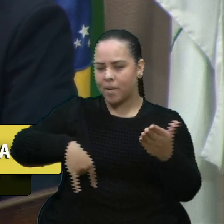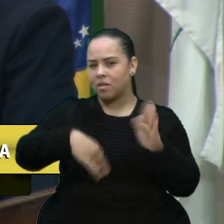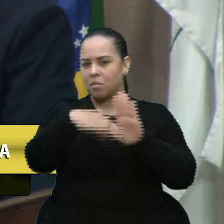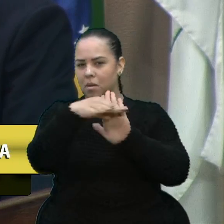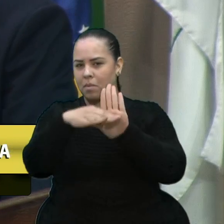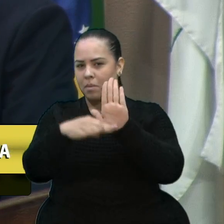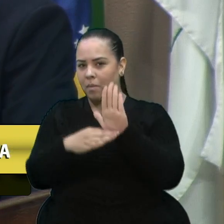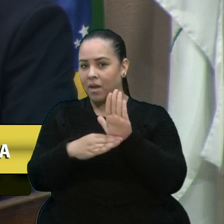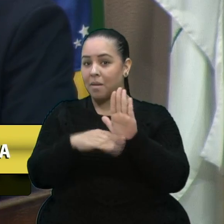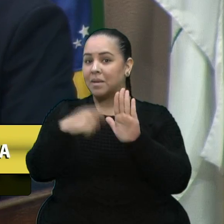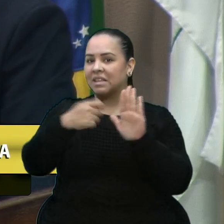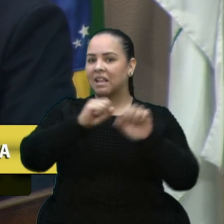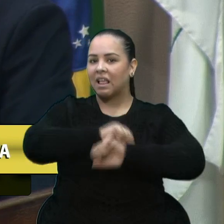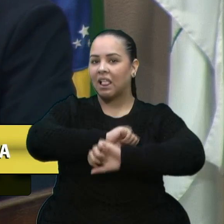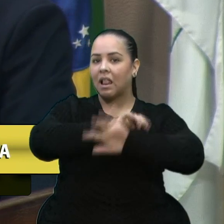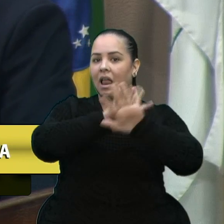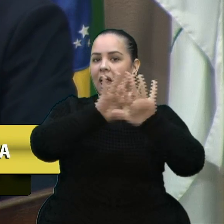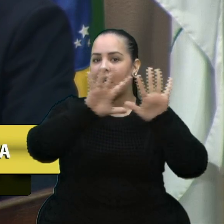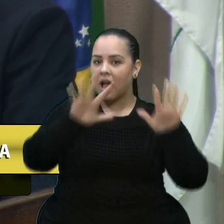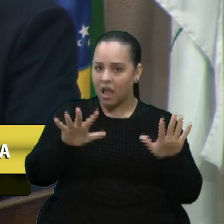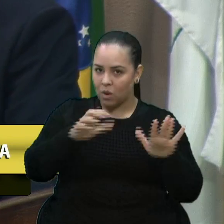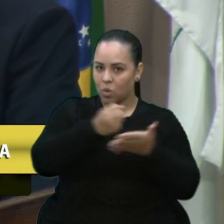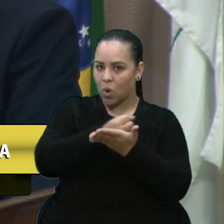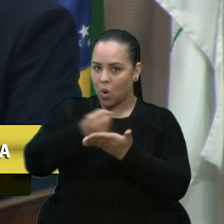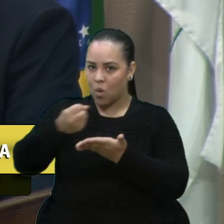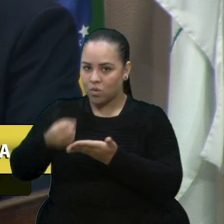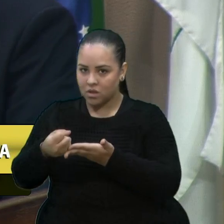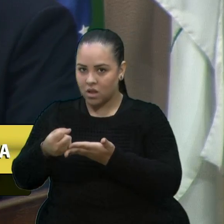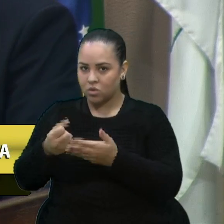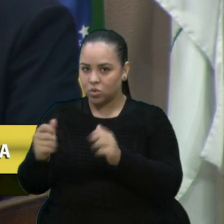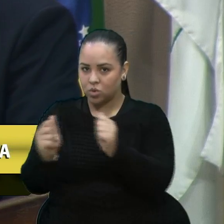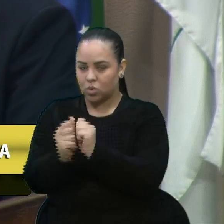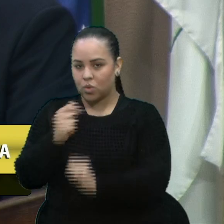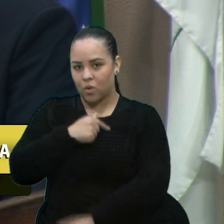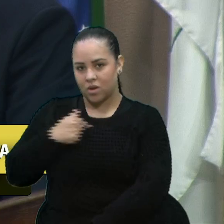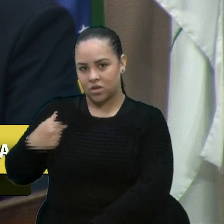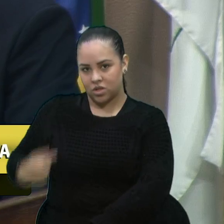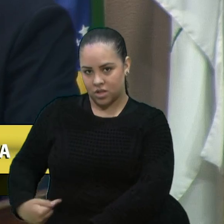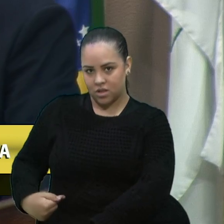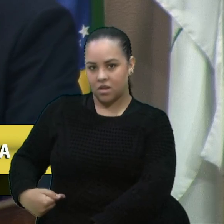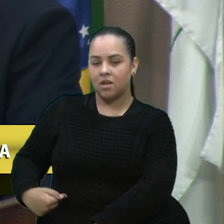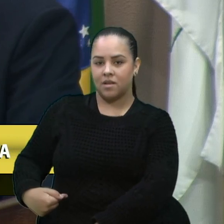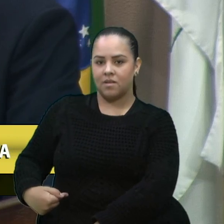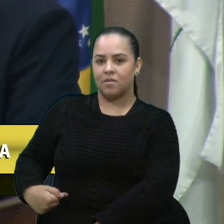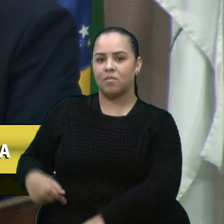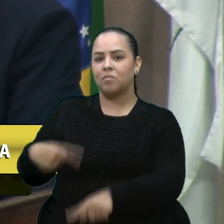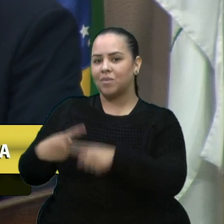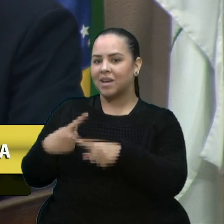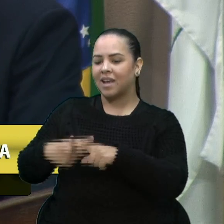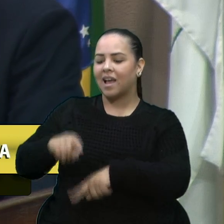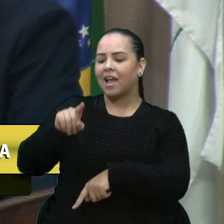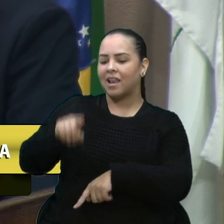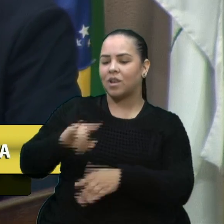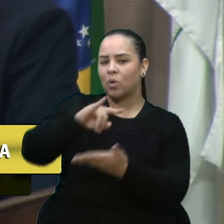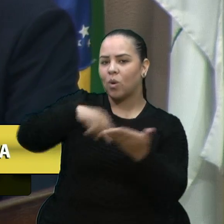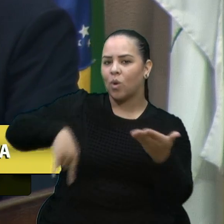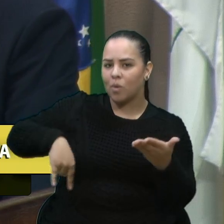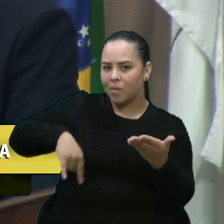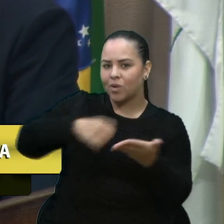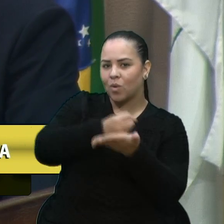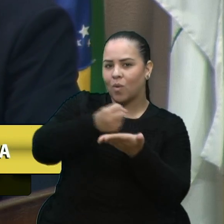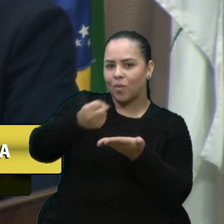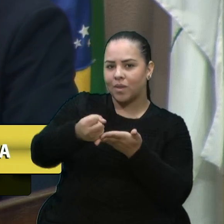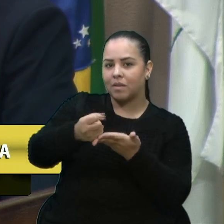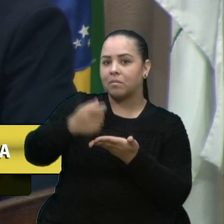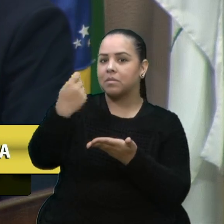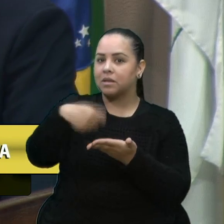muito claros quanto aos contratos que serão feitos com a China, para que estas cláusulas defendam a nossa